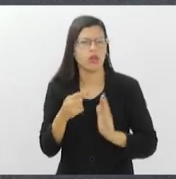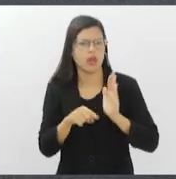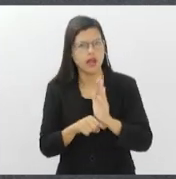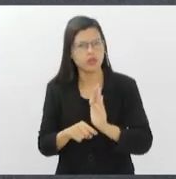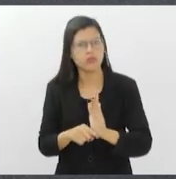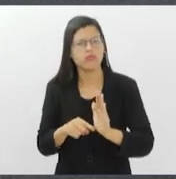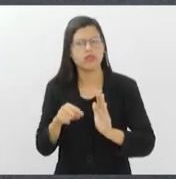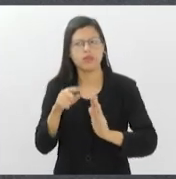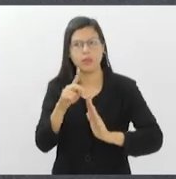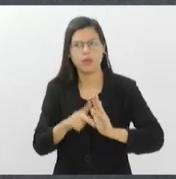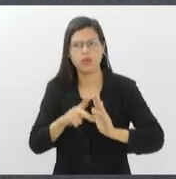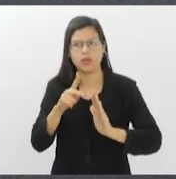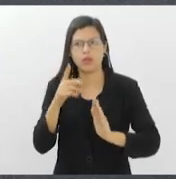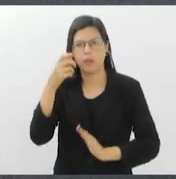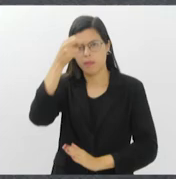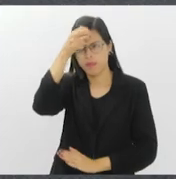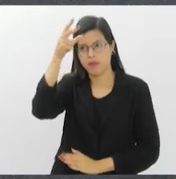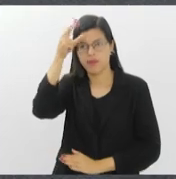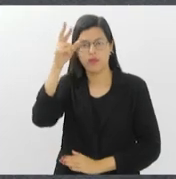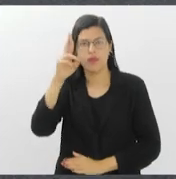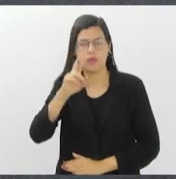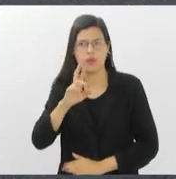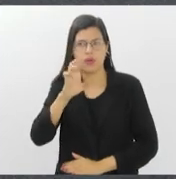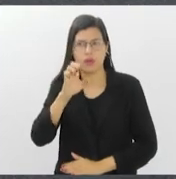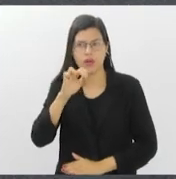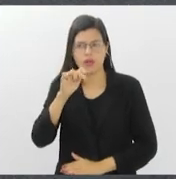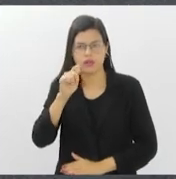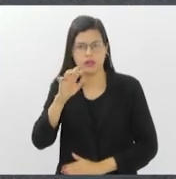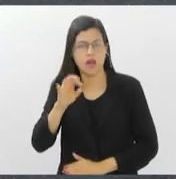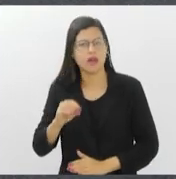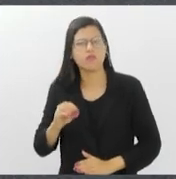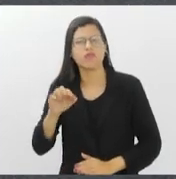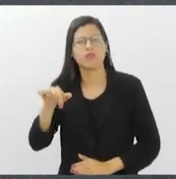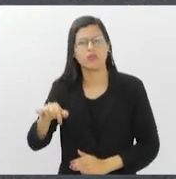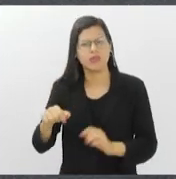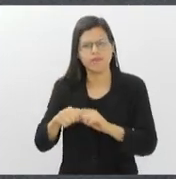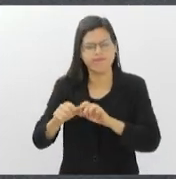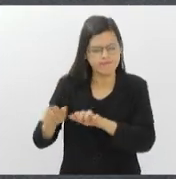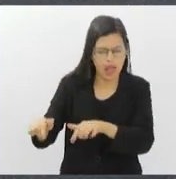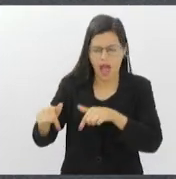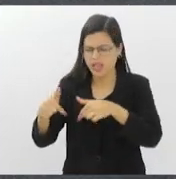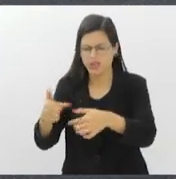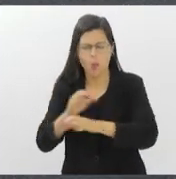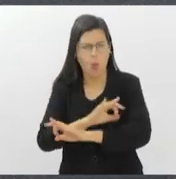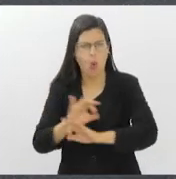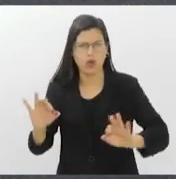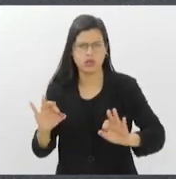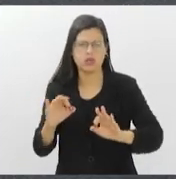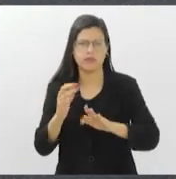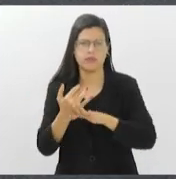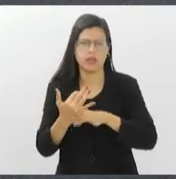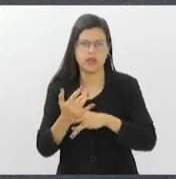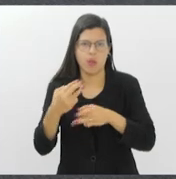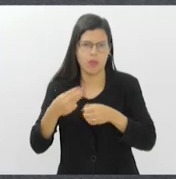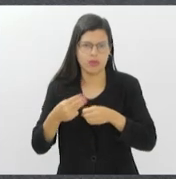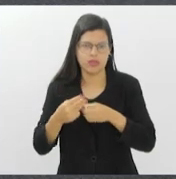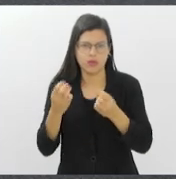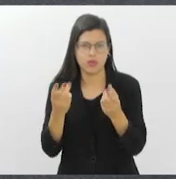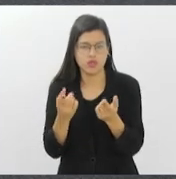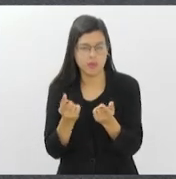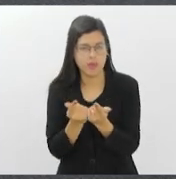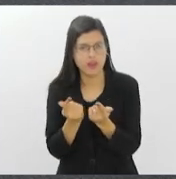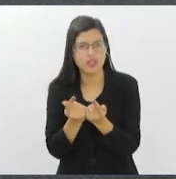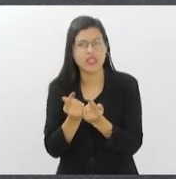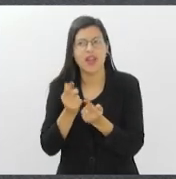projeto. Prefeito Renato Cozzolino, que tem dado um show no município de Magé, deu show e vai dar show de novo, porque vai ser reeleito,